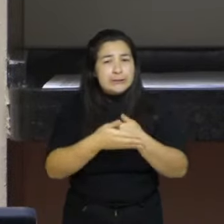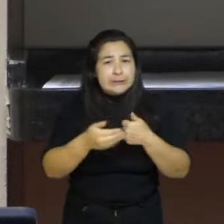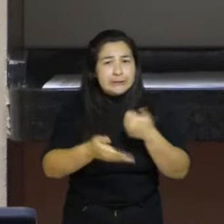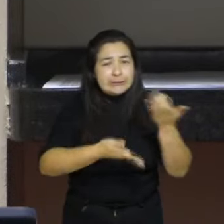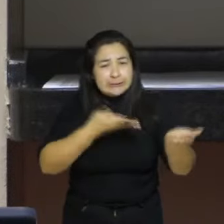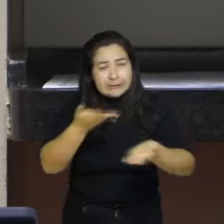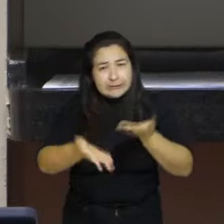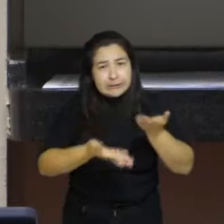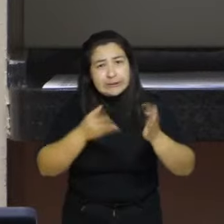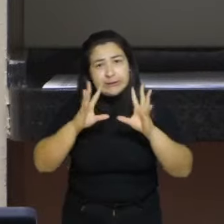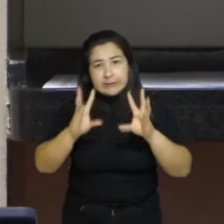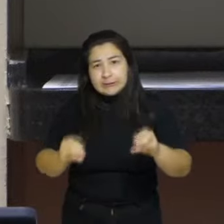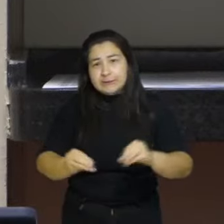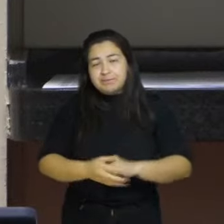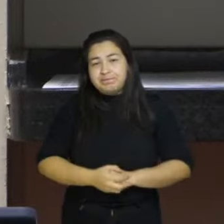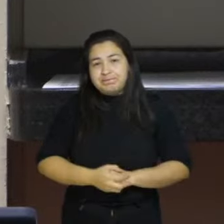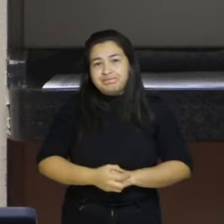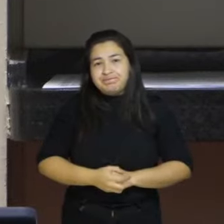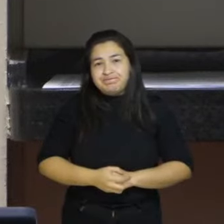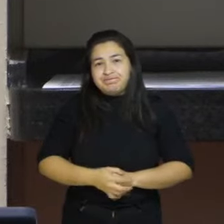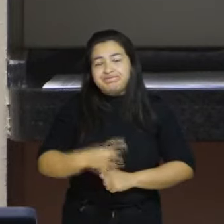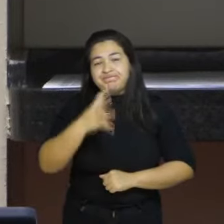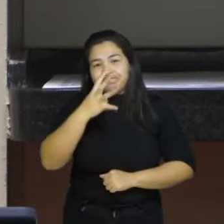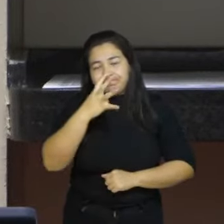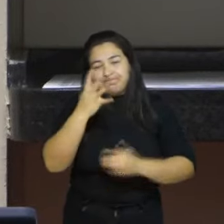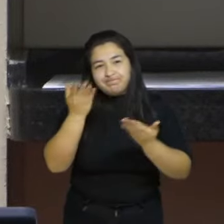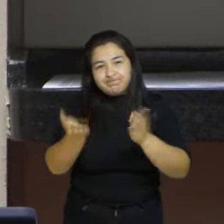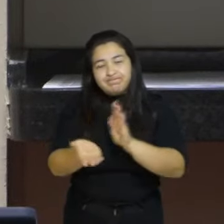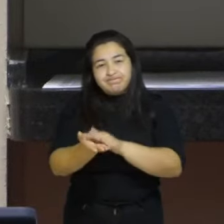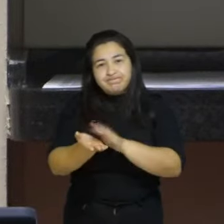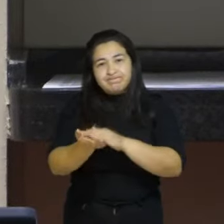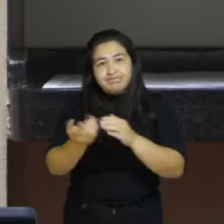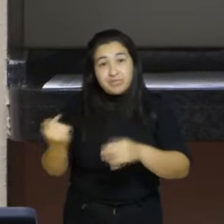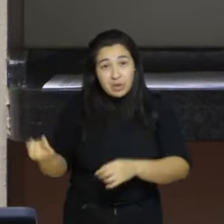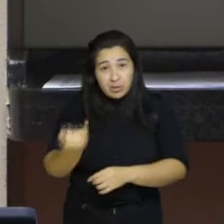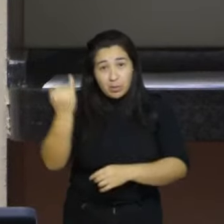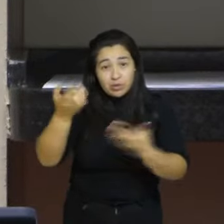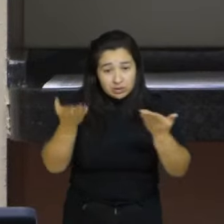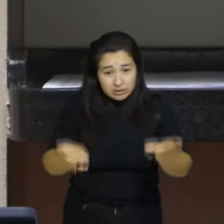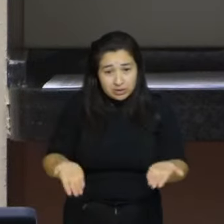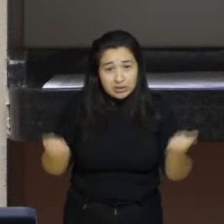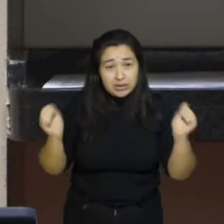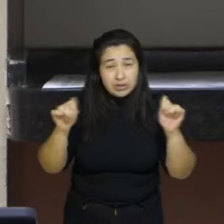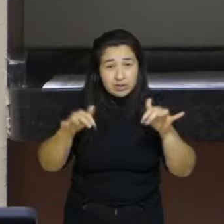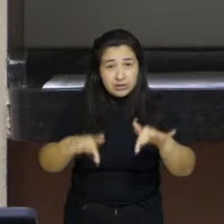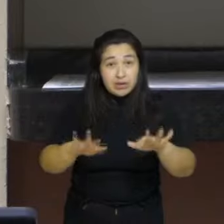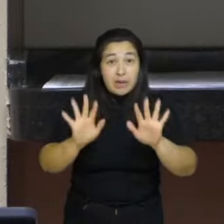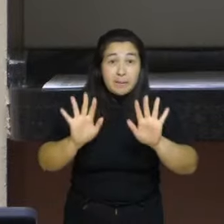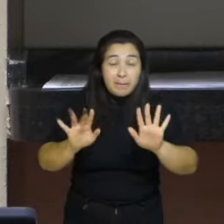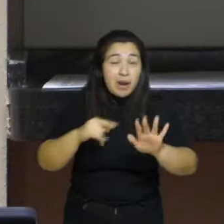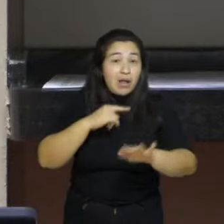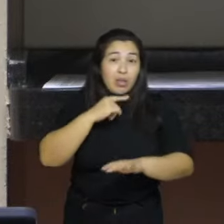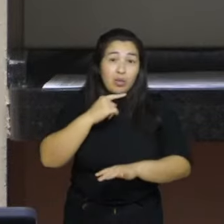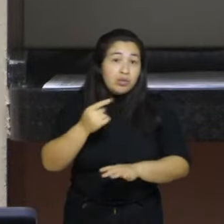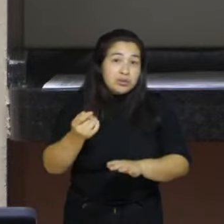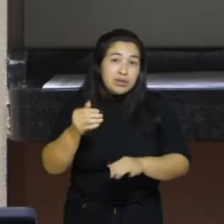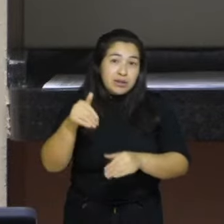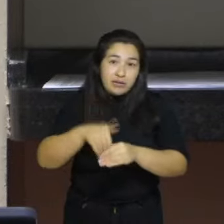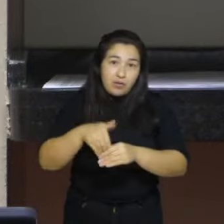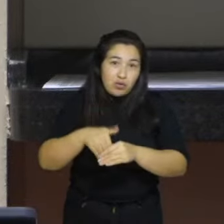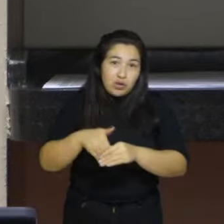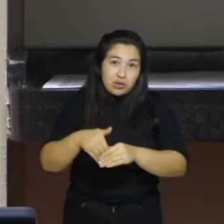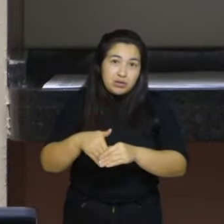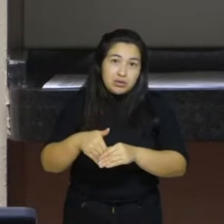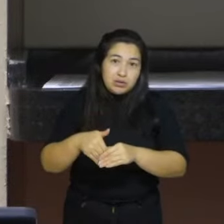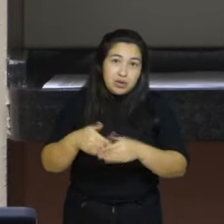todos os deputados então a presença de vocês aqui é de suma importância eh para este momento embora a votação acontecerá em um momento quem sabe vocês